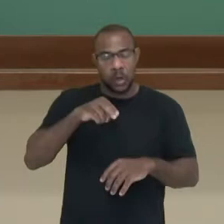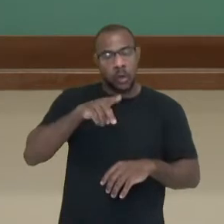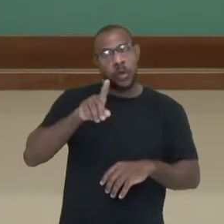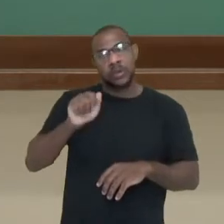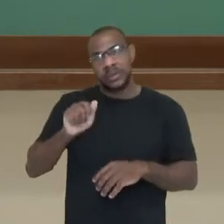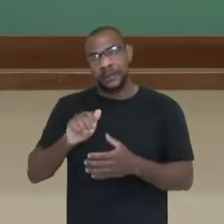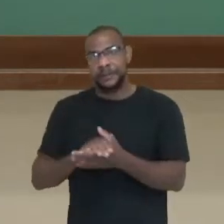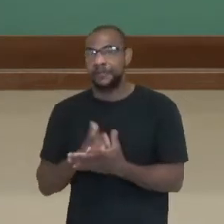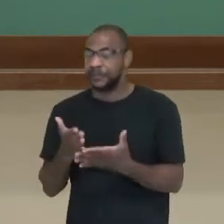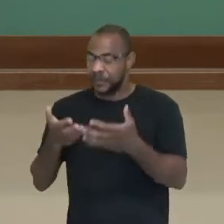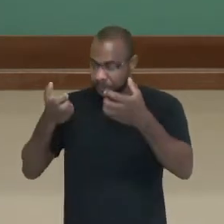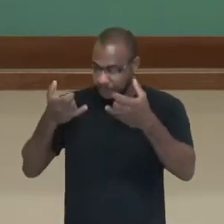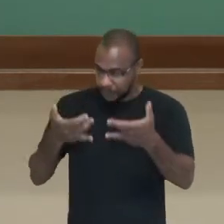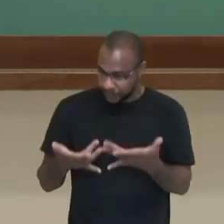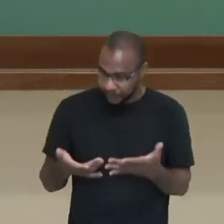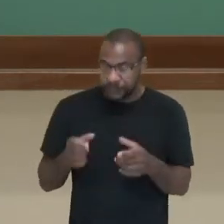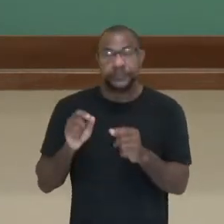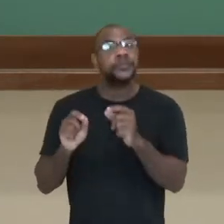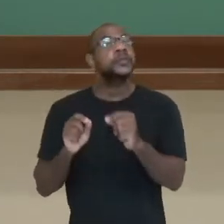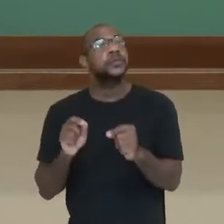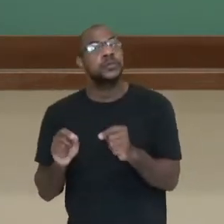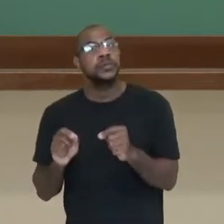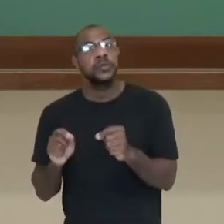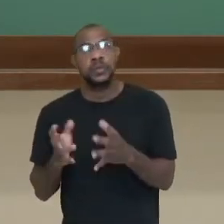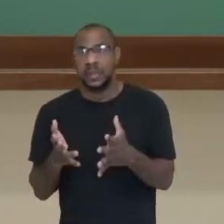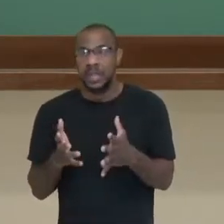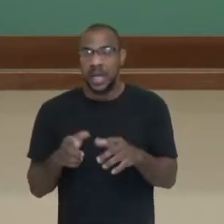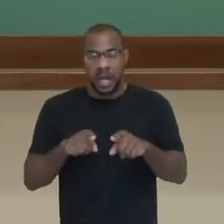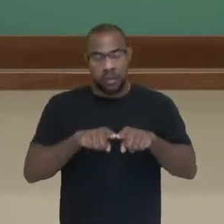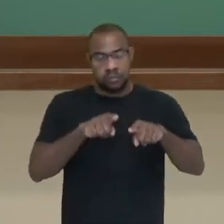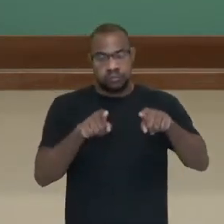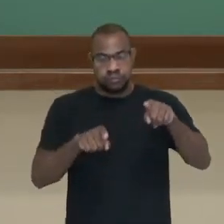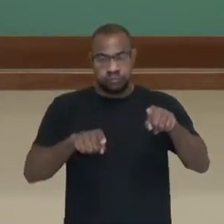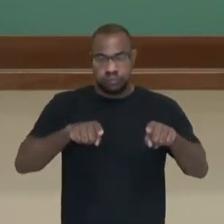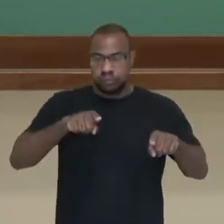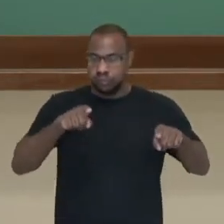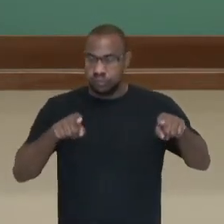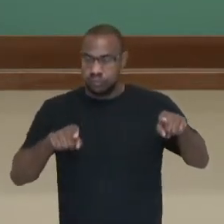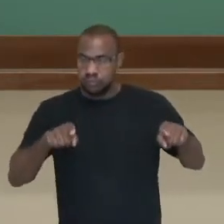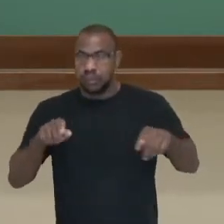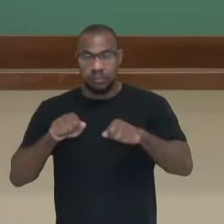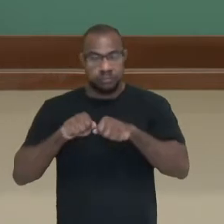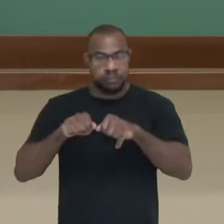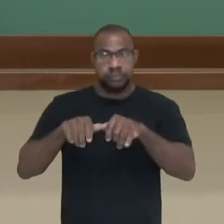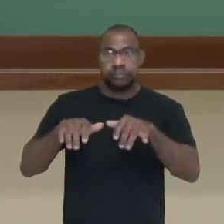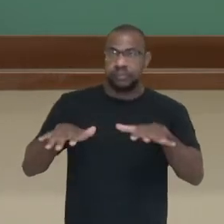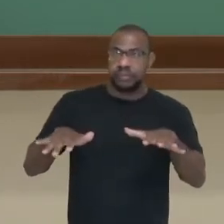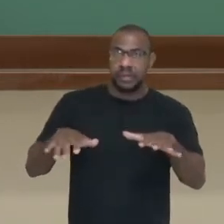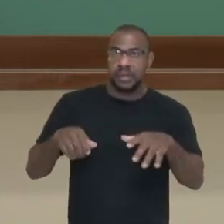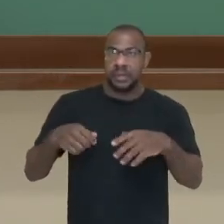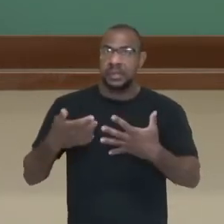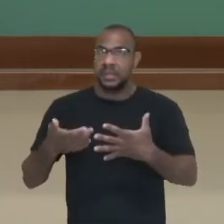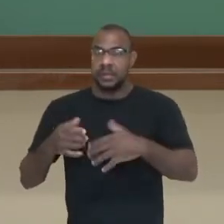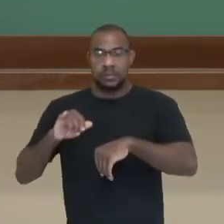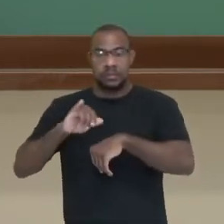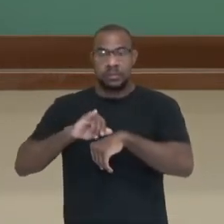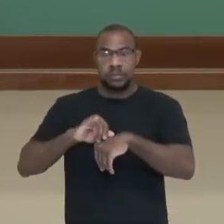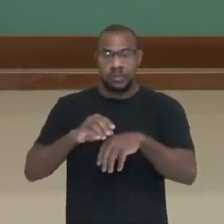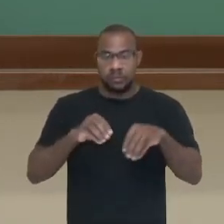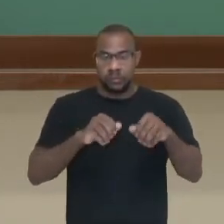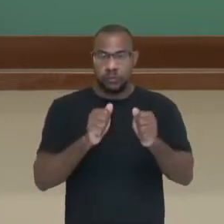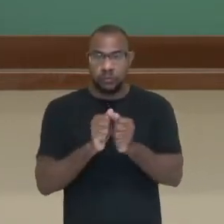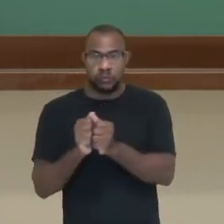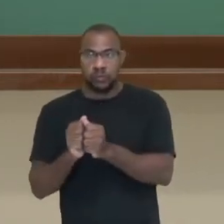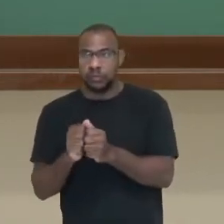ela se propaga sem lhe arrastar matéria. O som, ele também não arrasta a matéria, ele